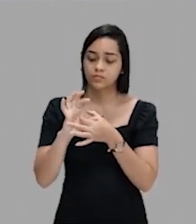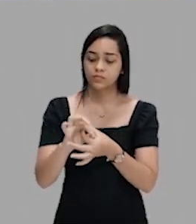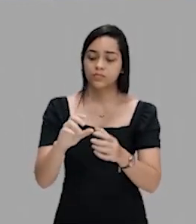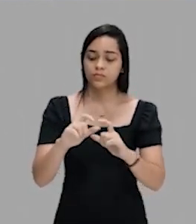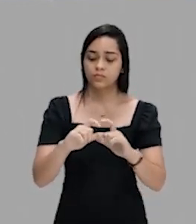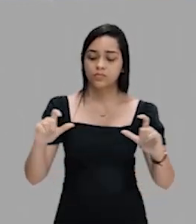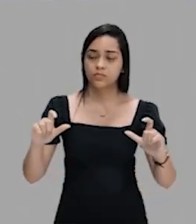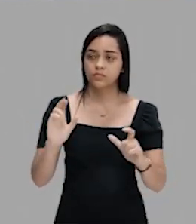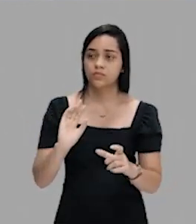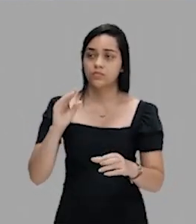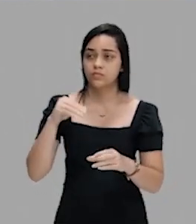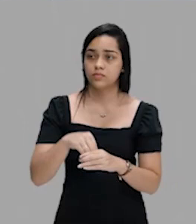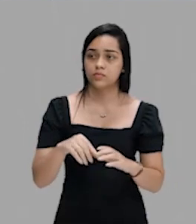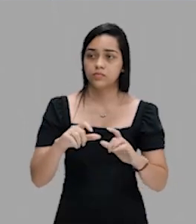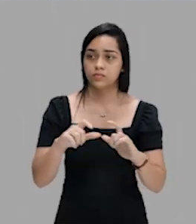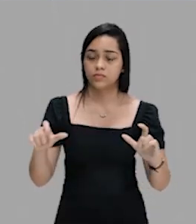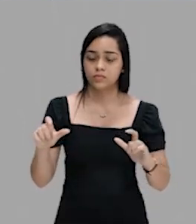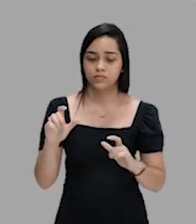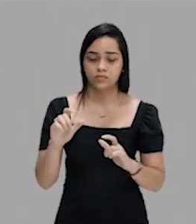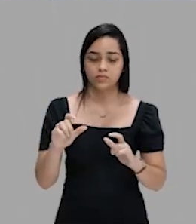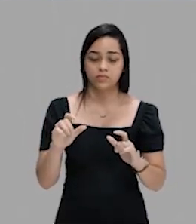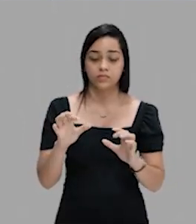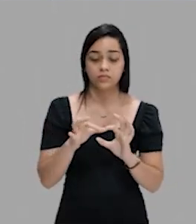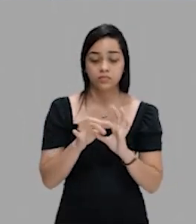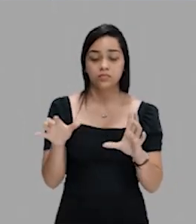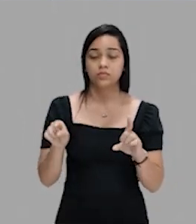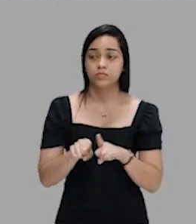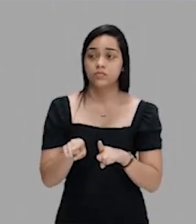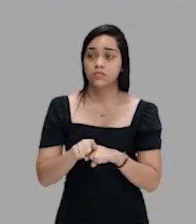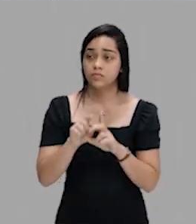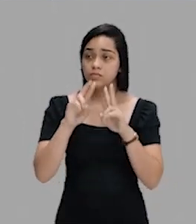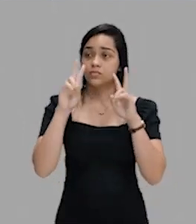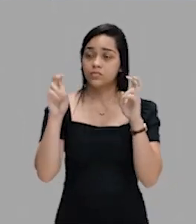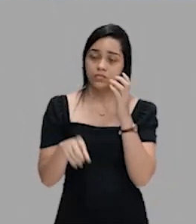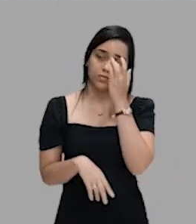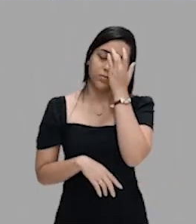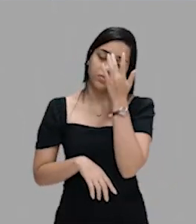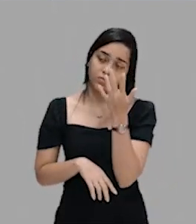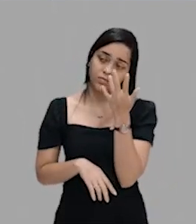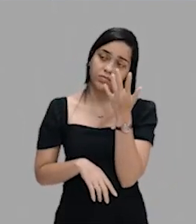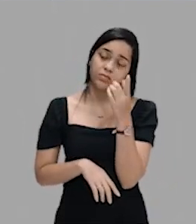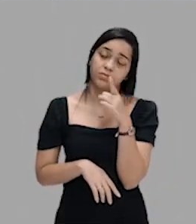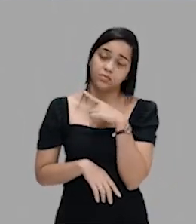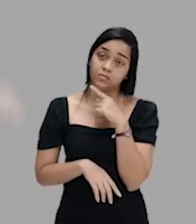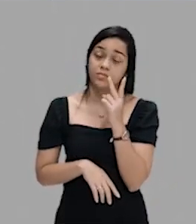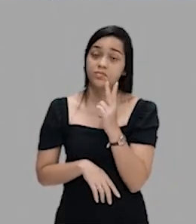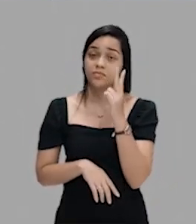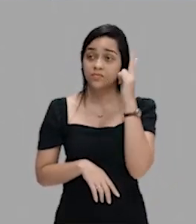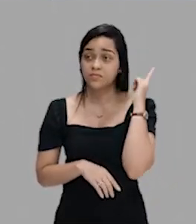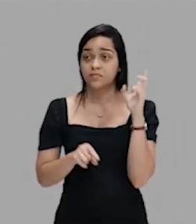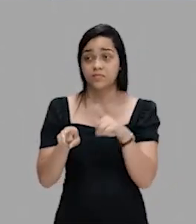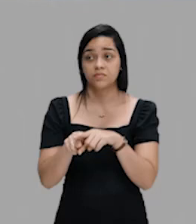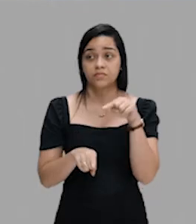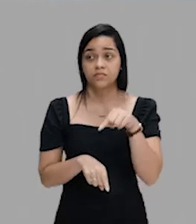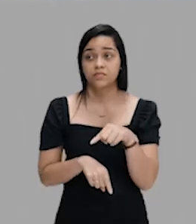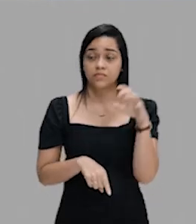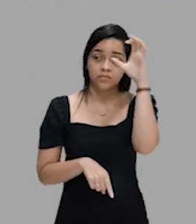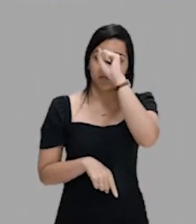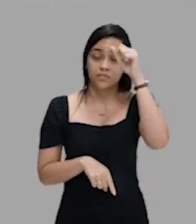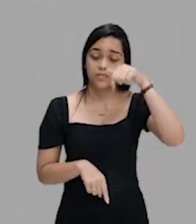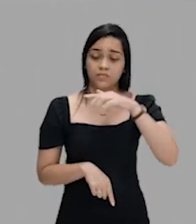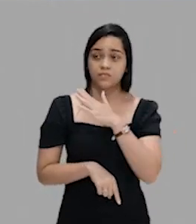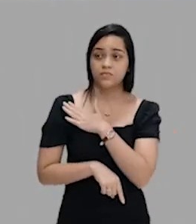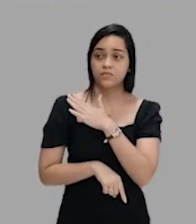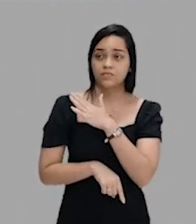oracional dentro de orações soltas e é um assunto muito fácil que cai no vestibular e você aprende aqui